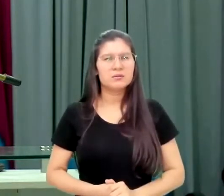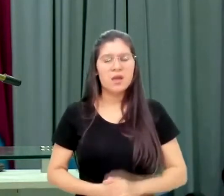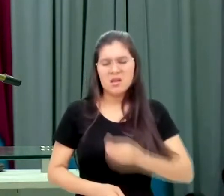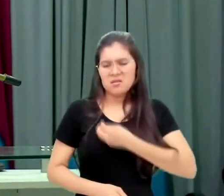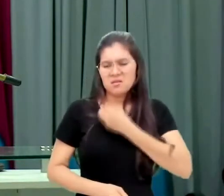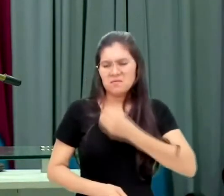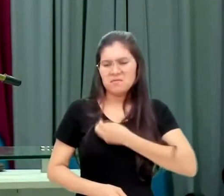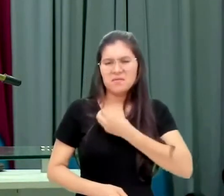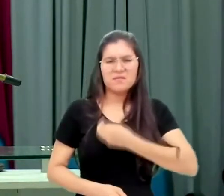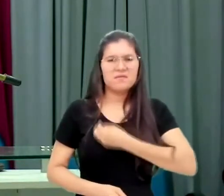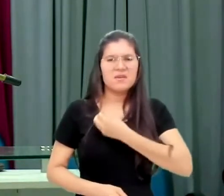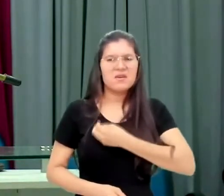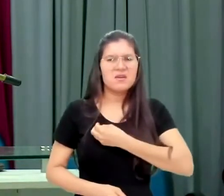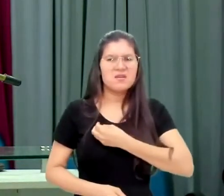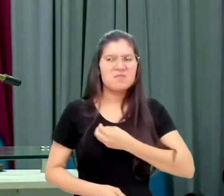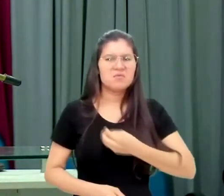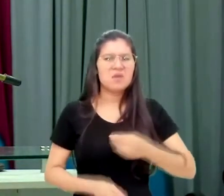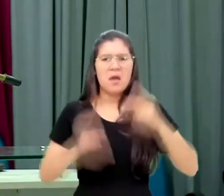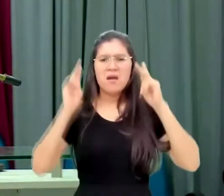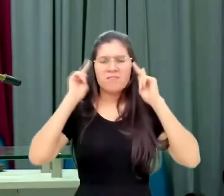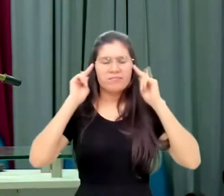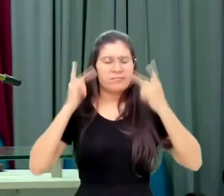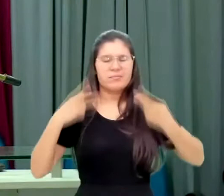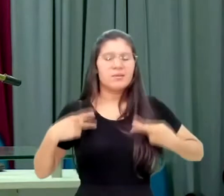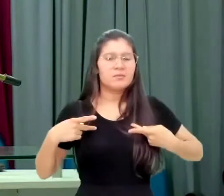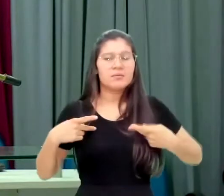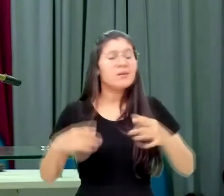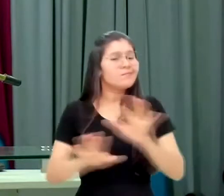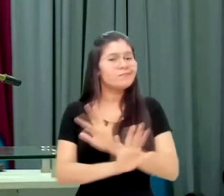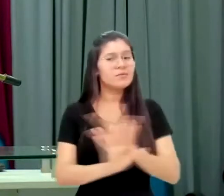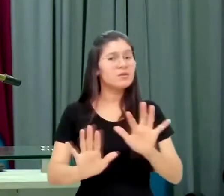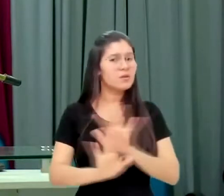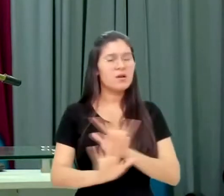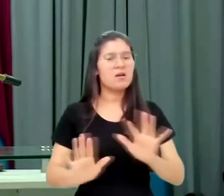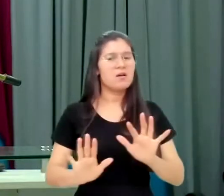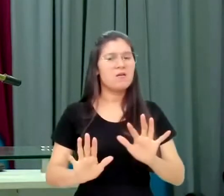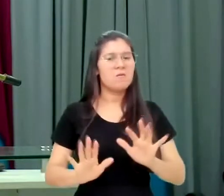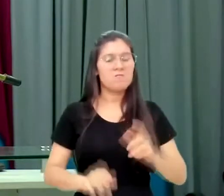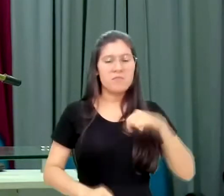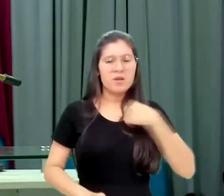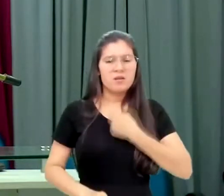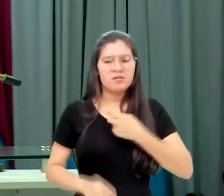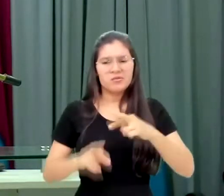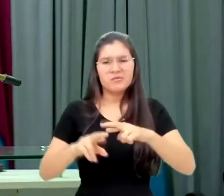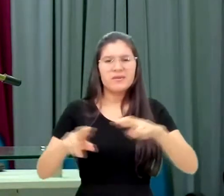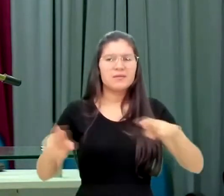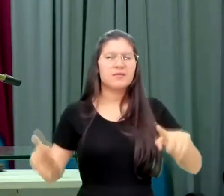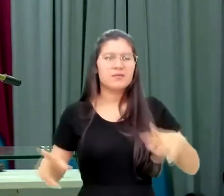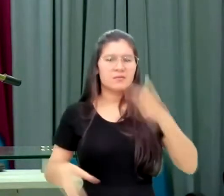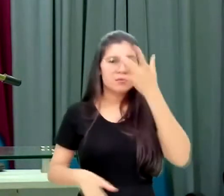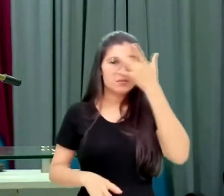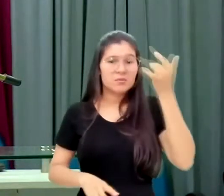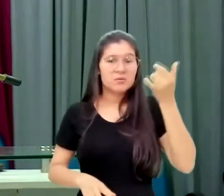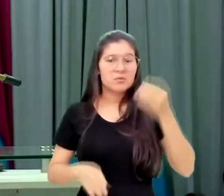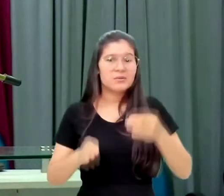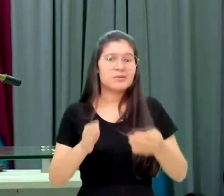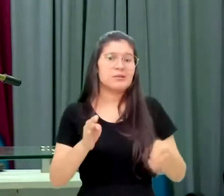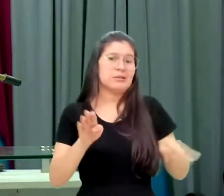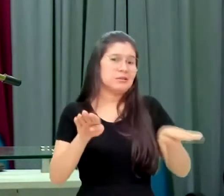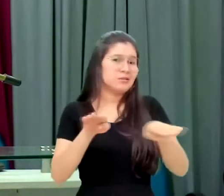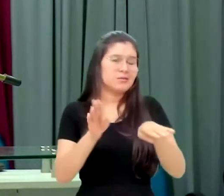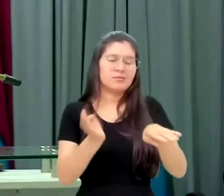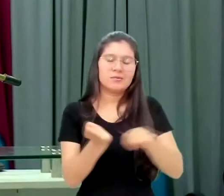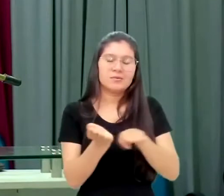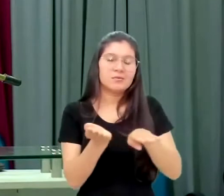andamos guiados pelas pessoas que estão aí no mundo, porque são cegos. E a Bíblia diz que um cego